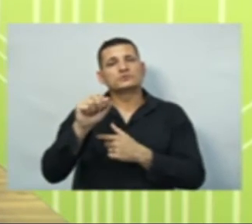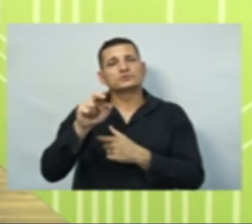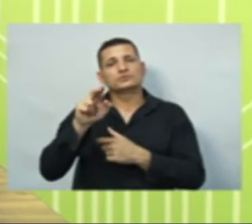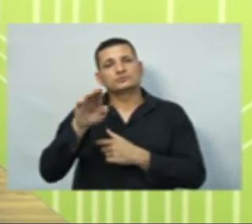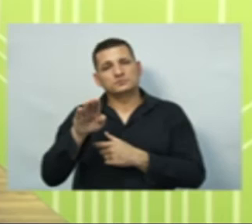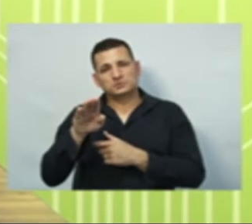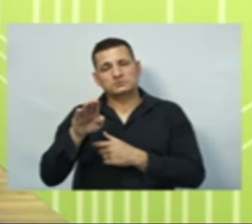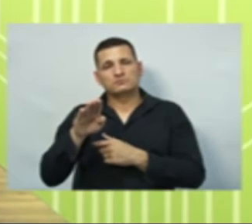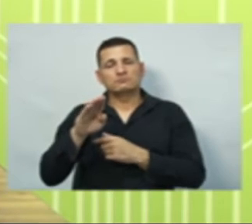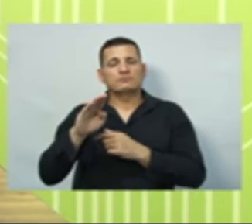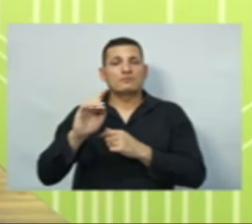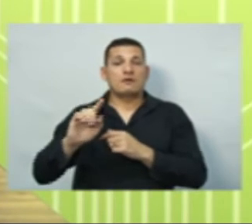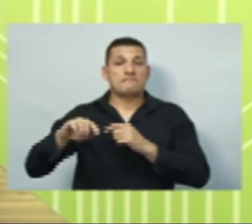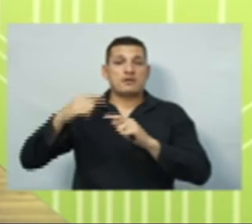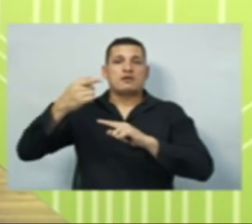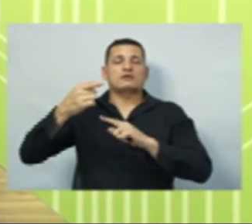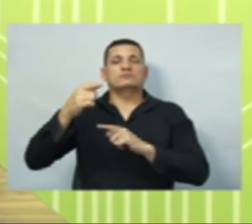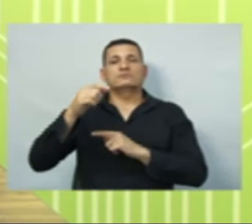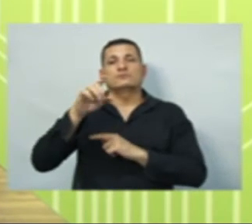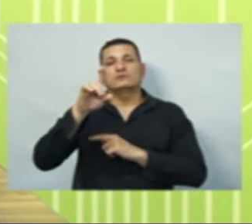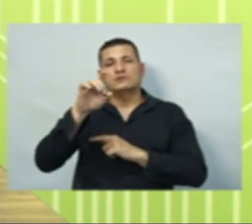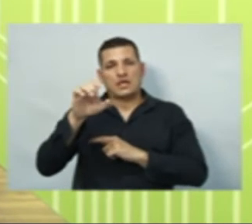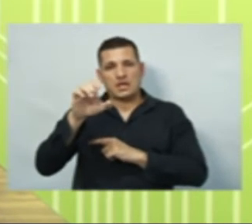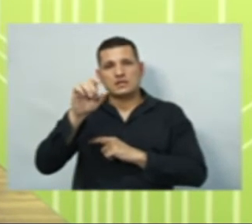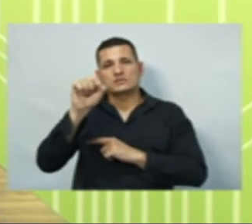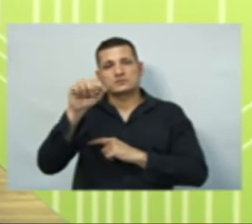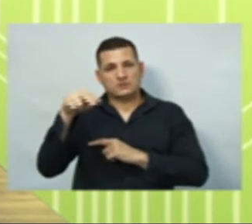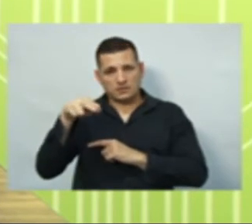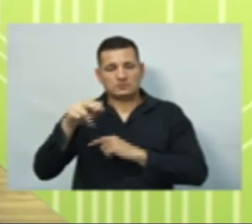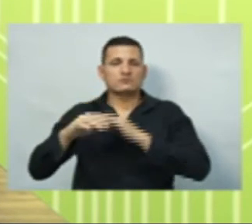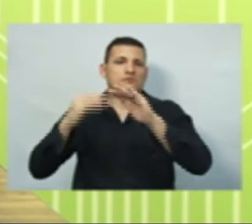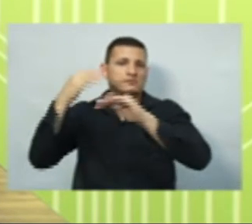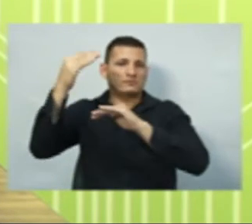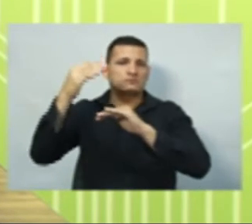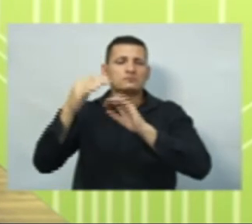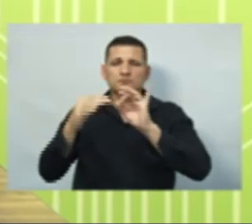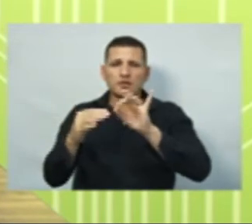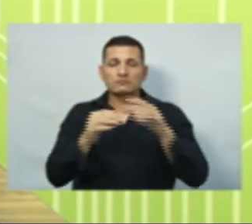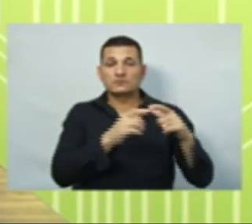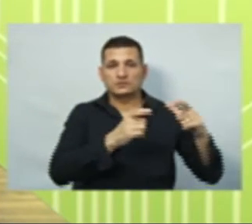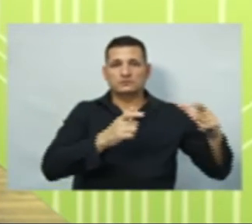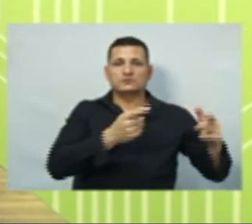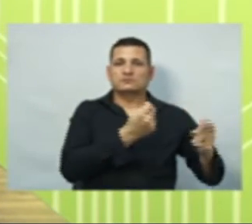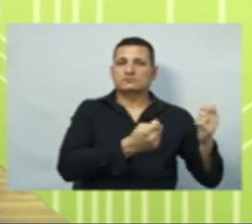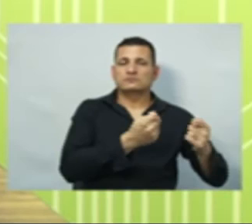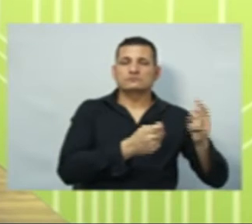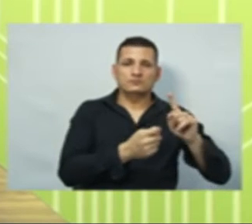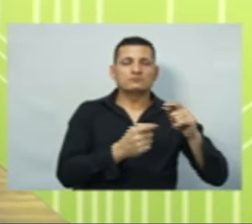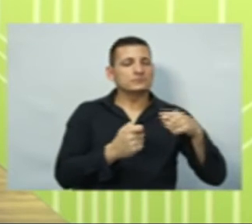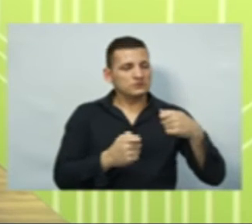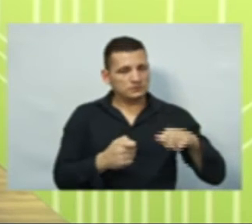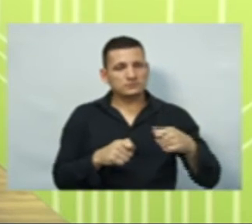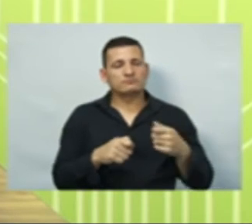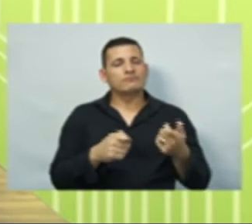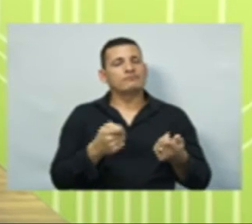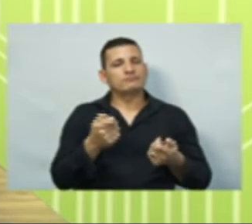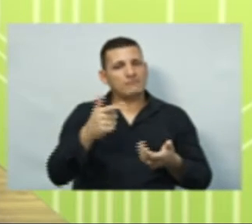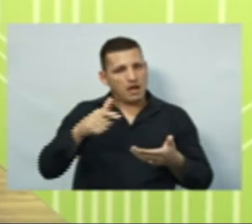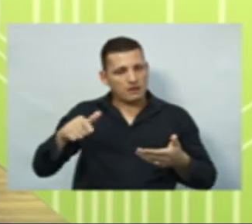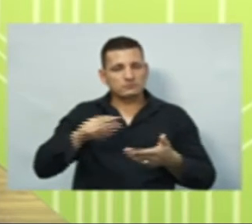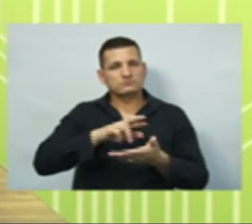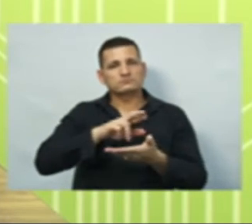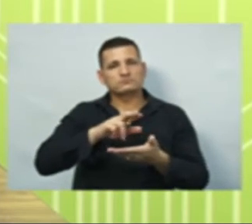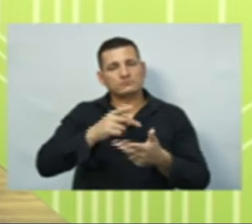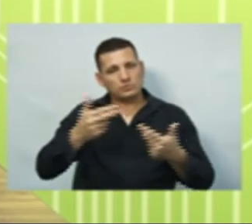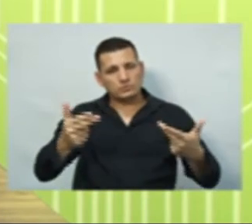ser desenvolvido simplesmente ou meramente com o crescimento econômico. A gente precisa de mais coisas que vão além do crescimento